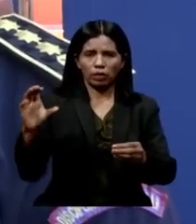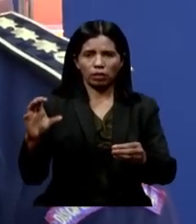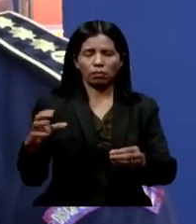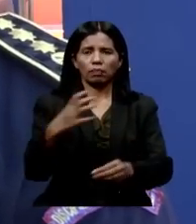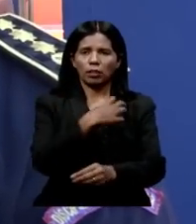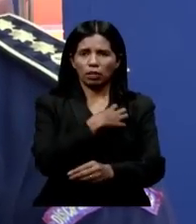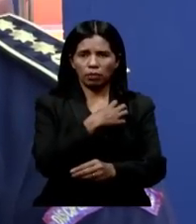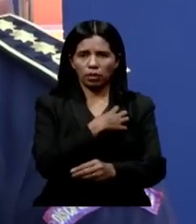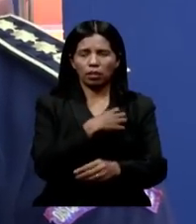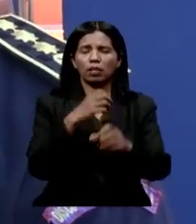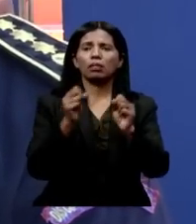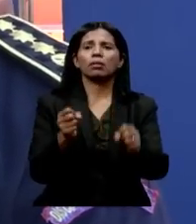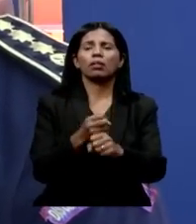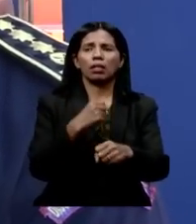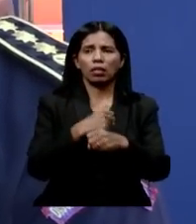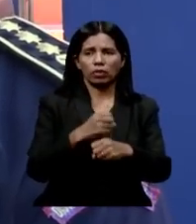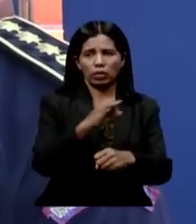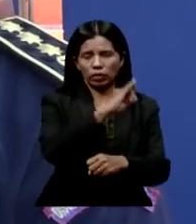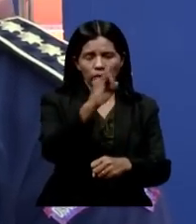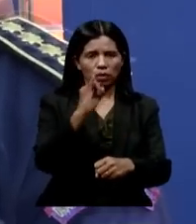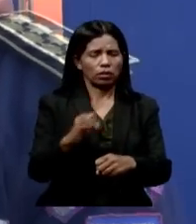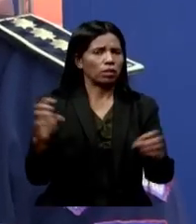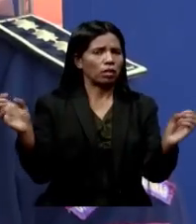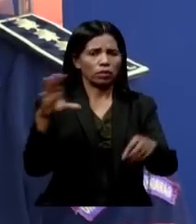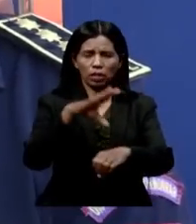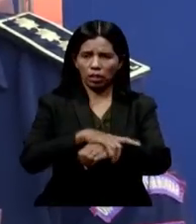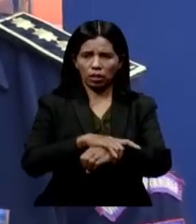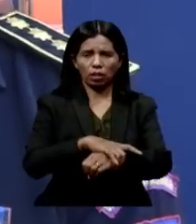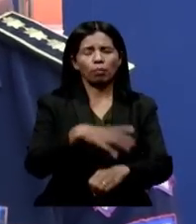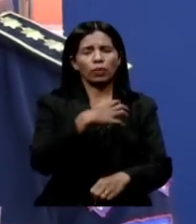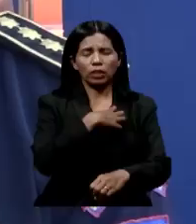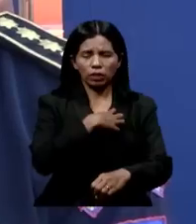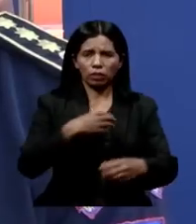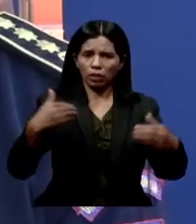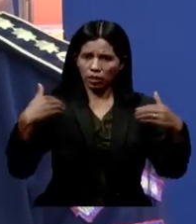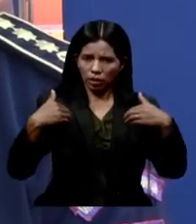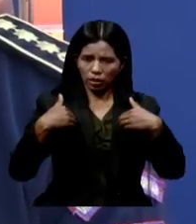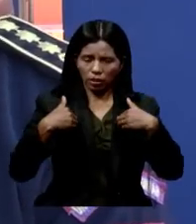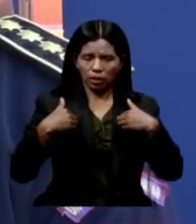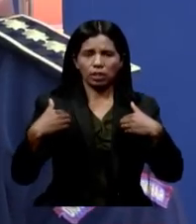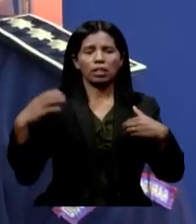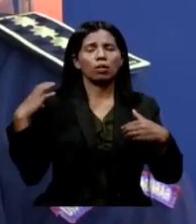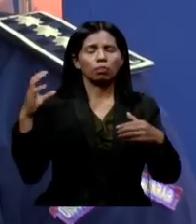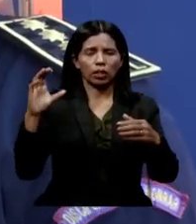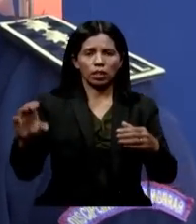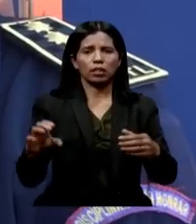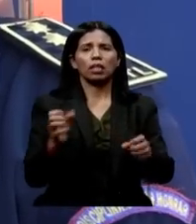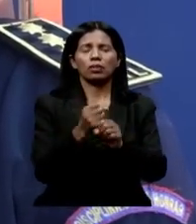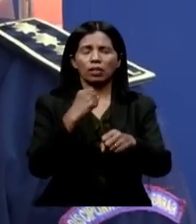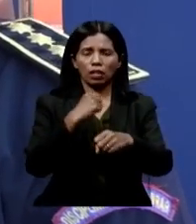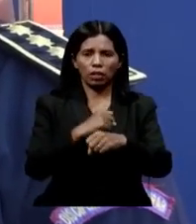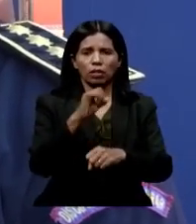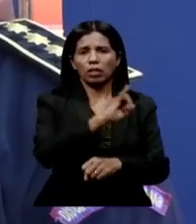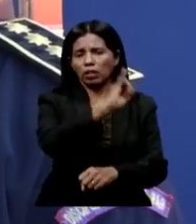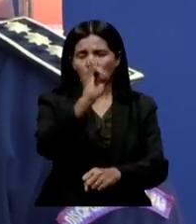polisia atau bela halo identifikasaun, los capturasaun, Polícia ia obrigação e a competência ato halo